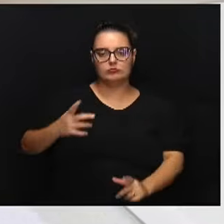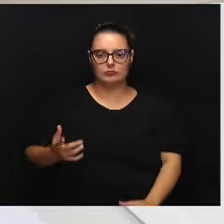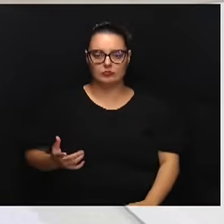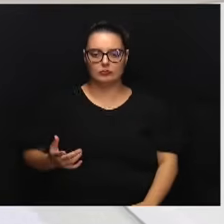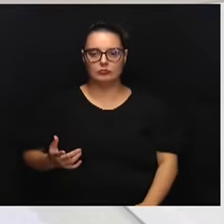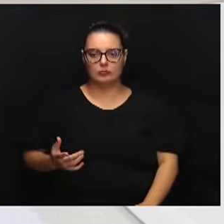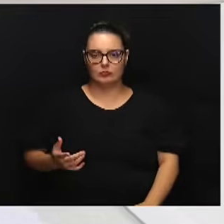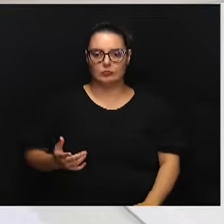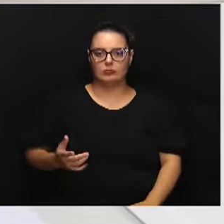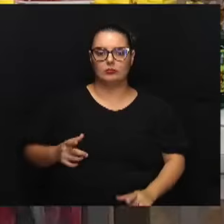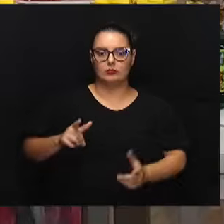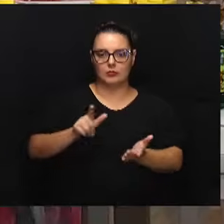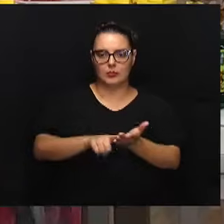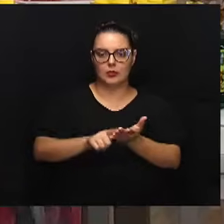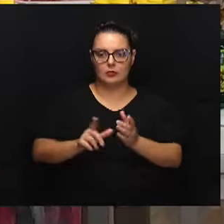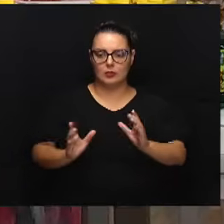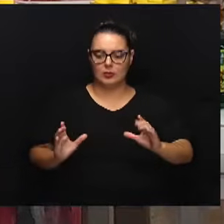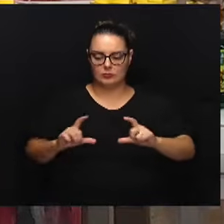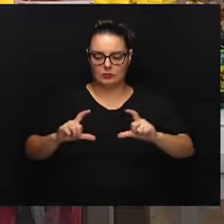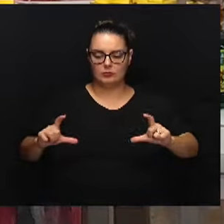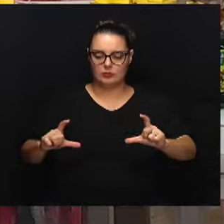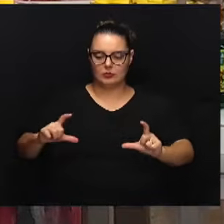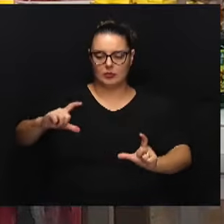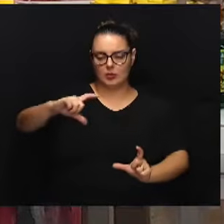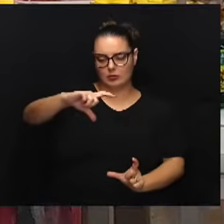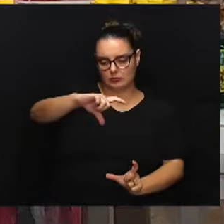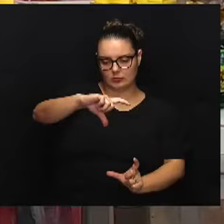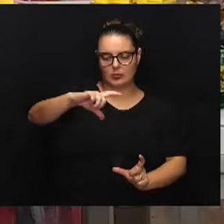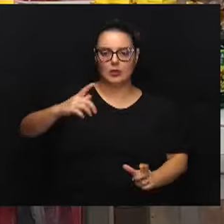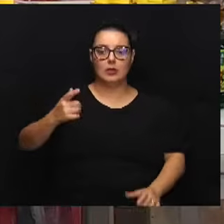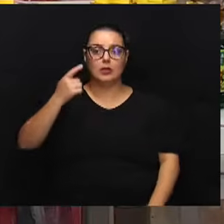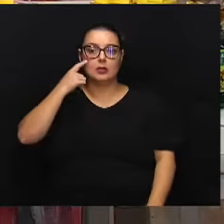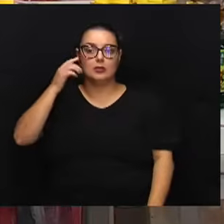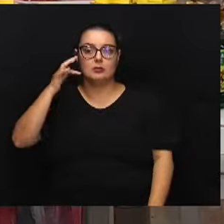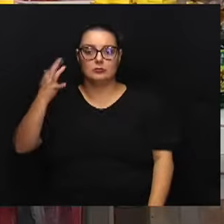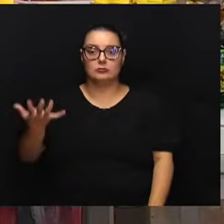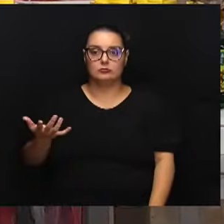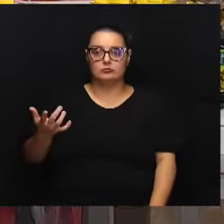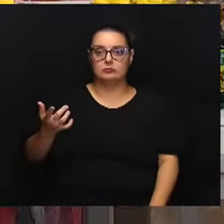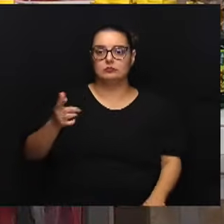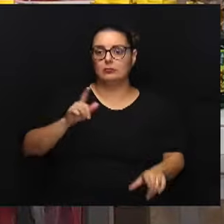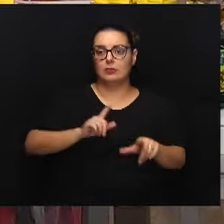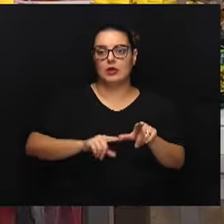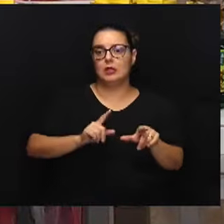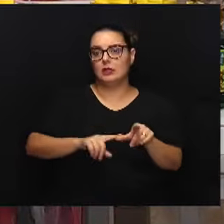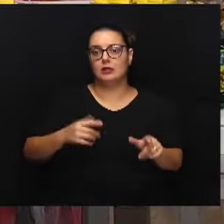pegar a folha de pé. Tá. E vamos imaginar uma letra